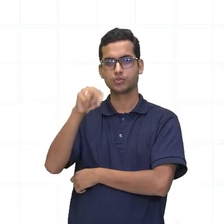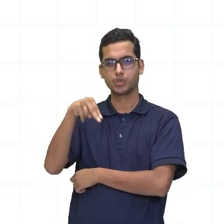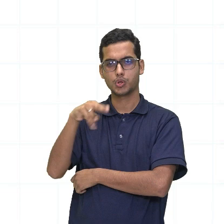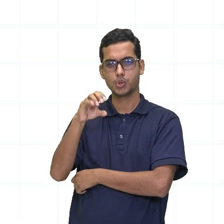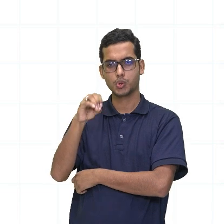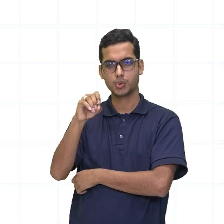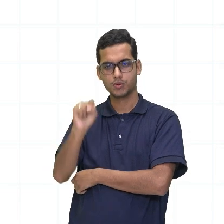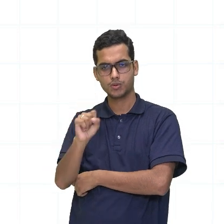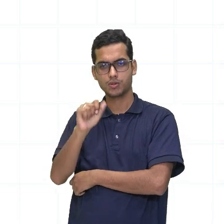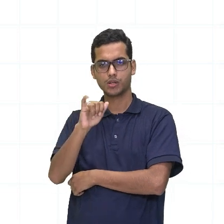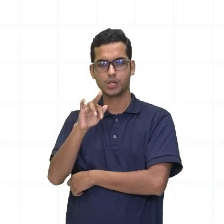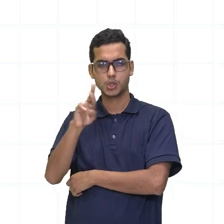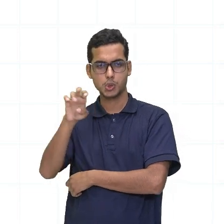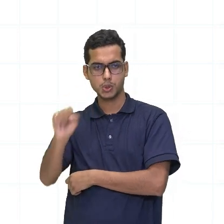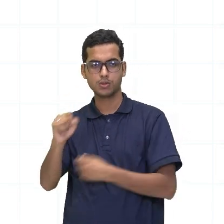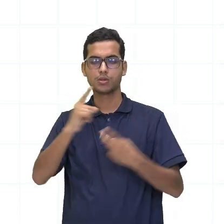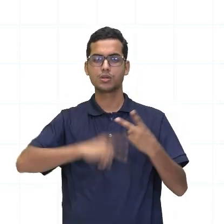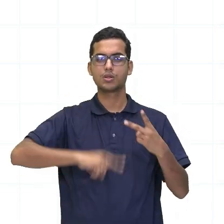tá?